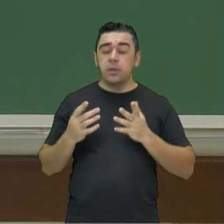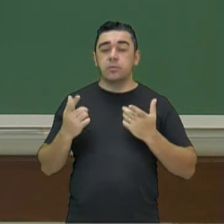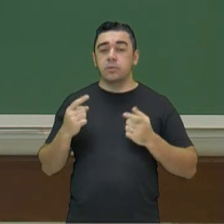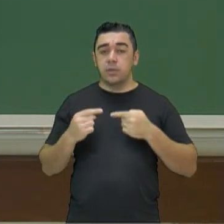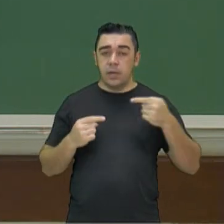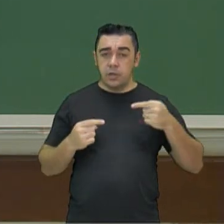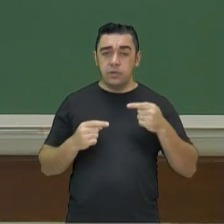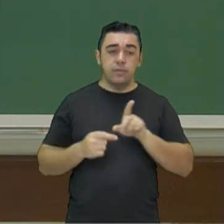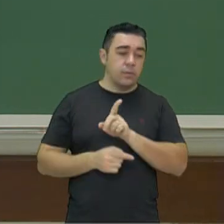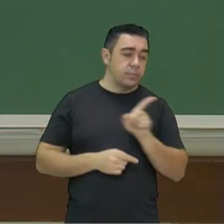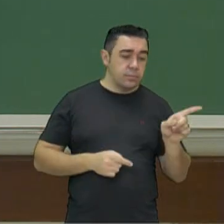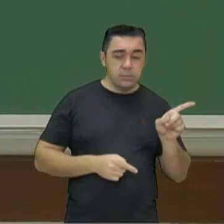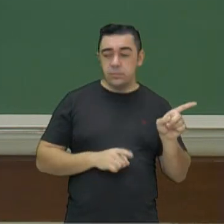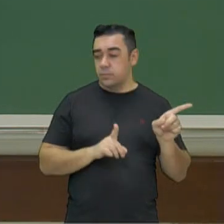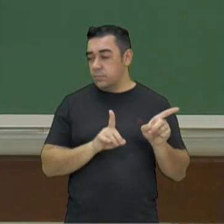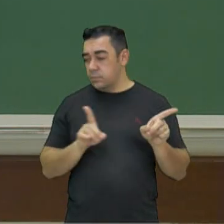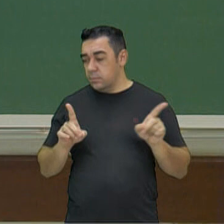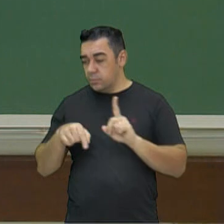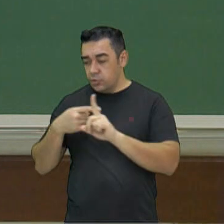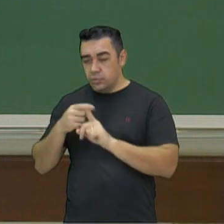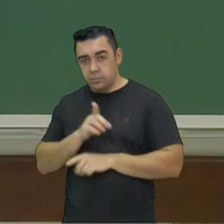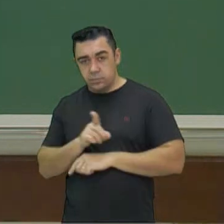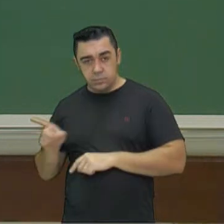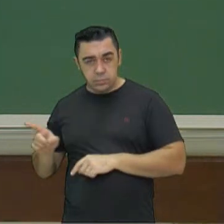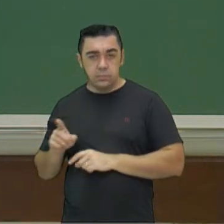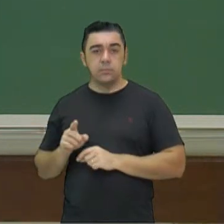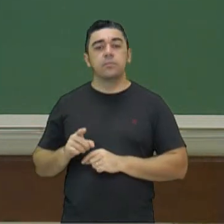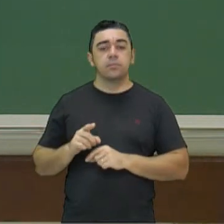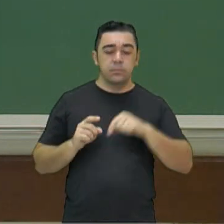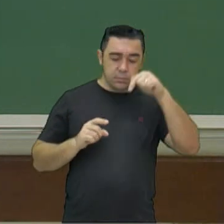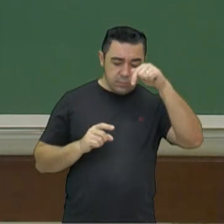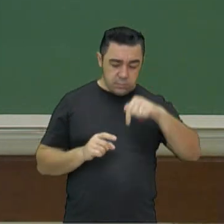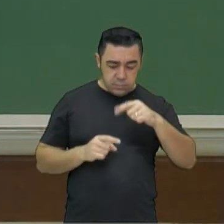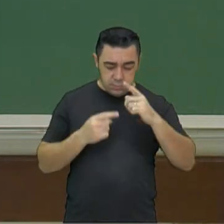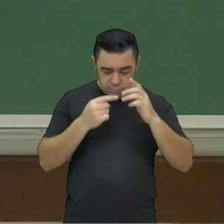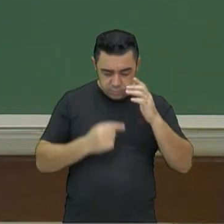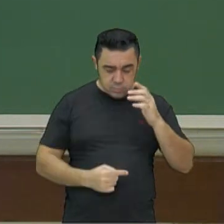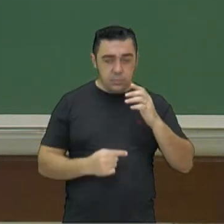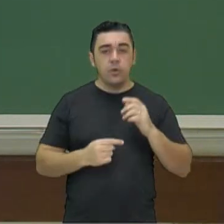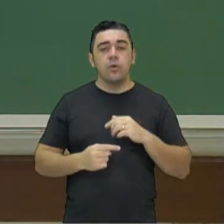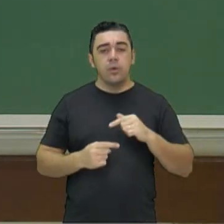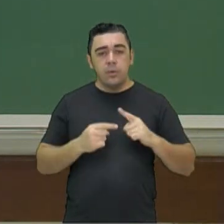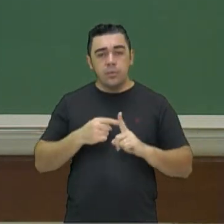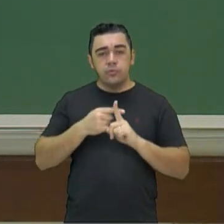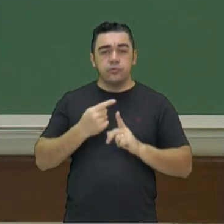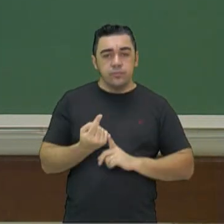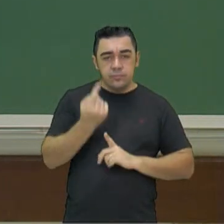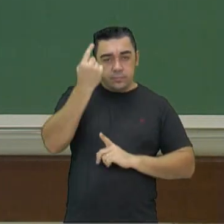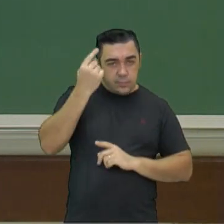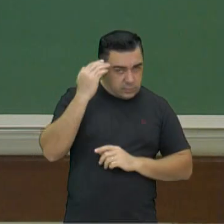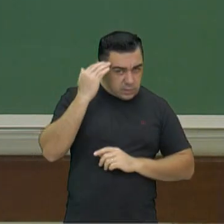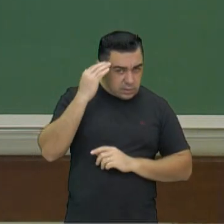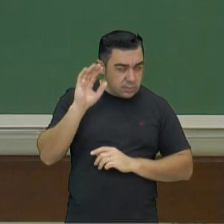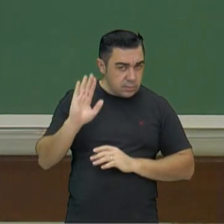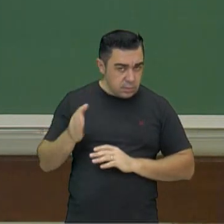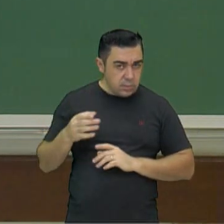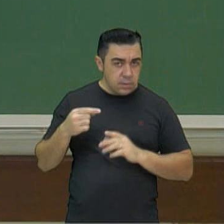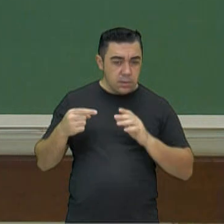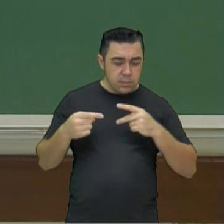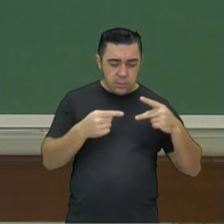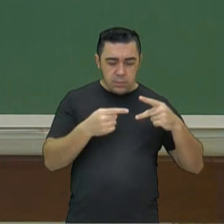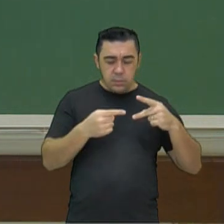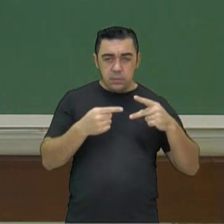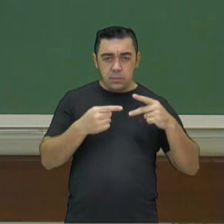tá? Aqui, o B é somente o 4. 4 unidades que eu tenho de distância ali. Então, já tenho os valores de